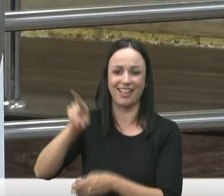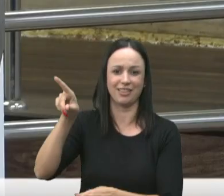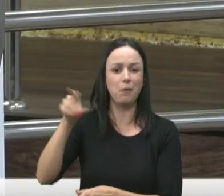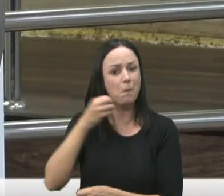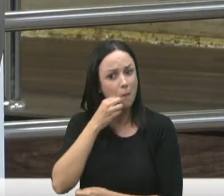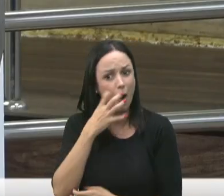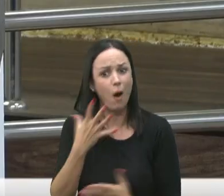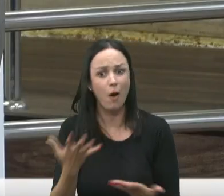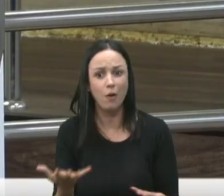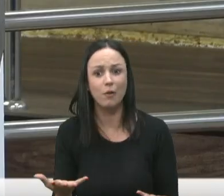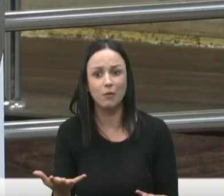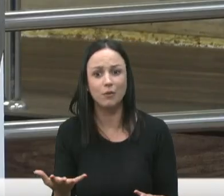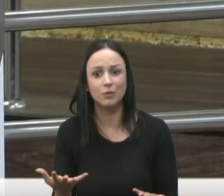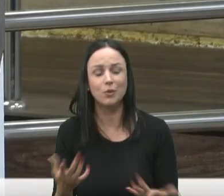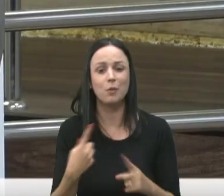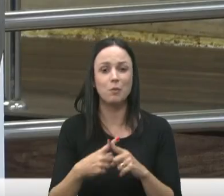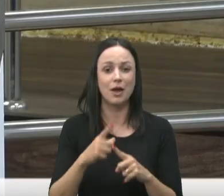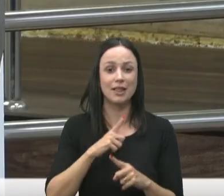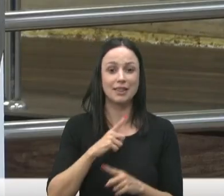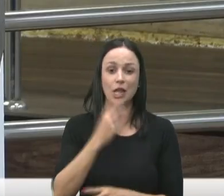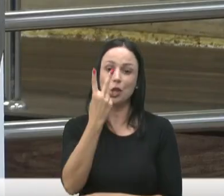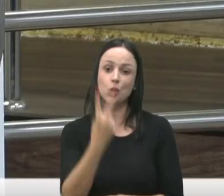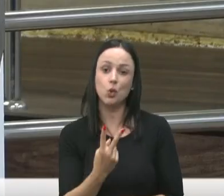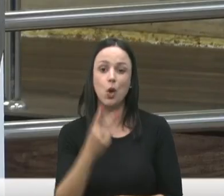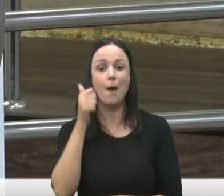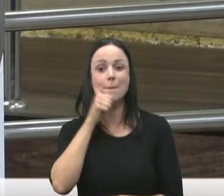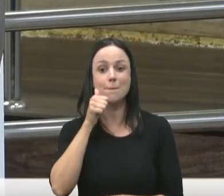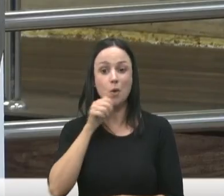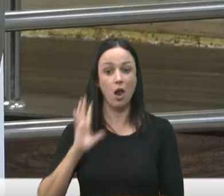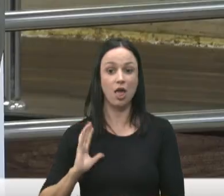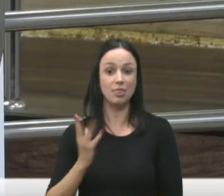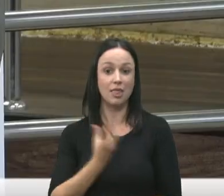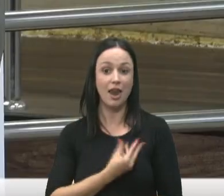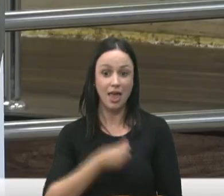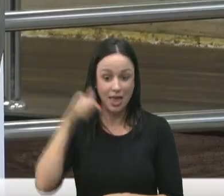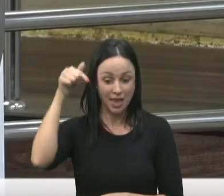bom que nós temos 2 mulheres transexuais no Congresso